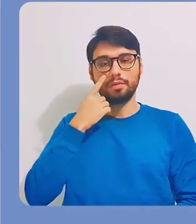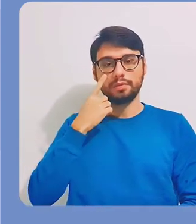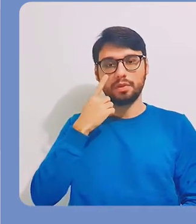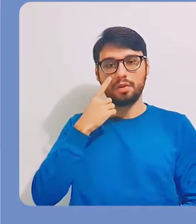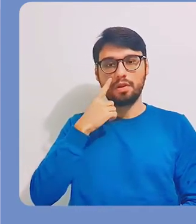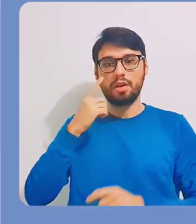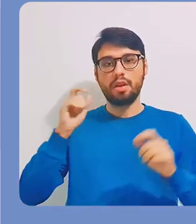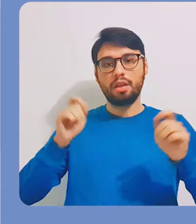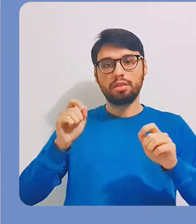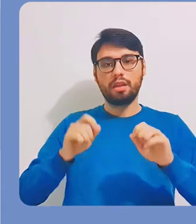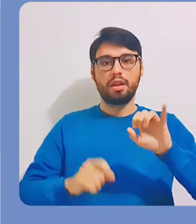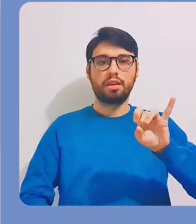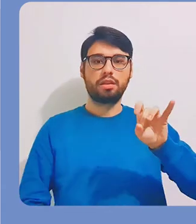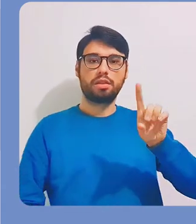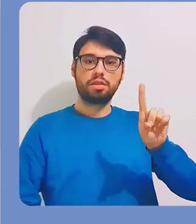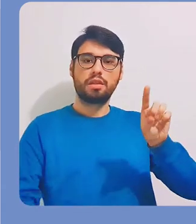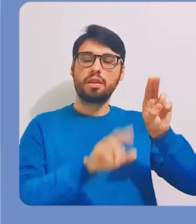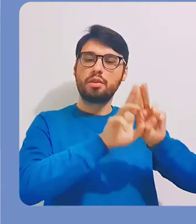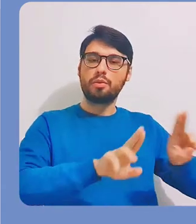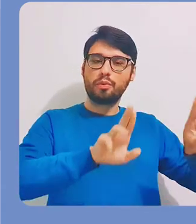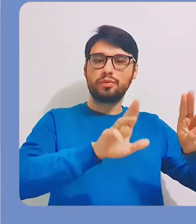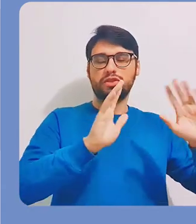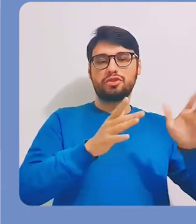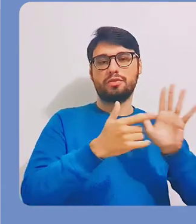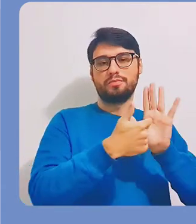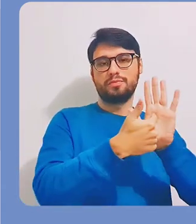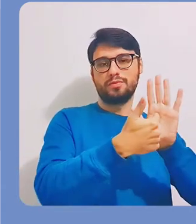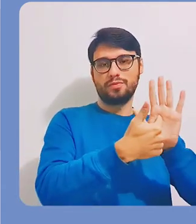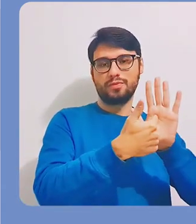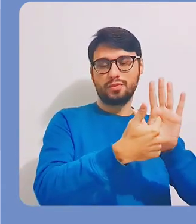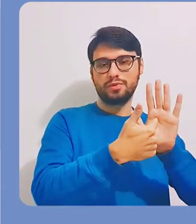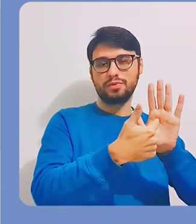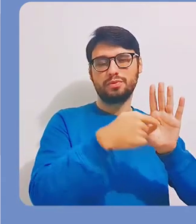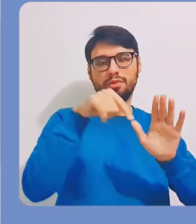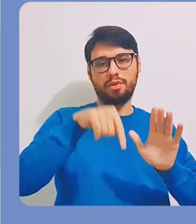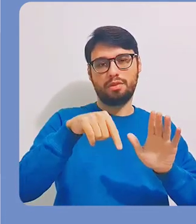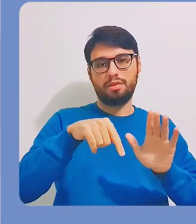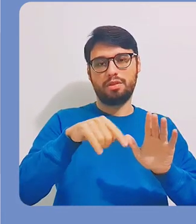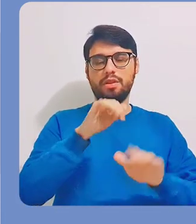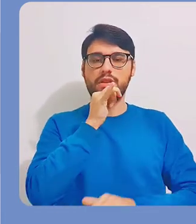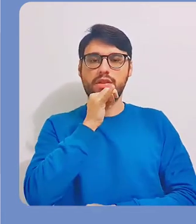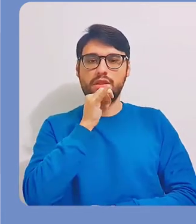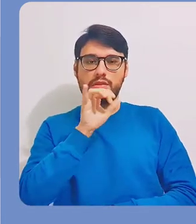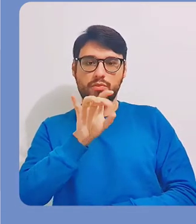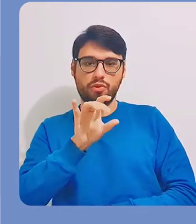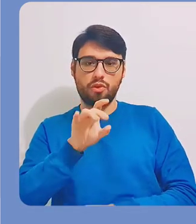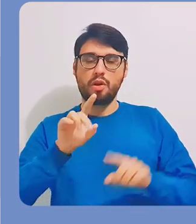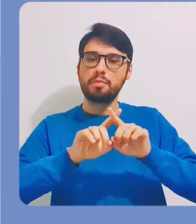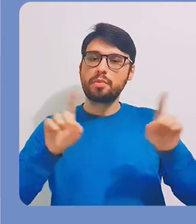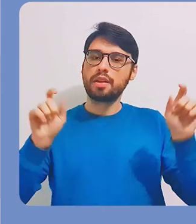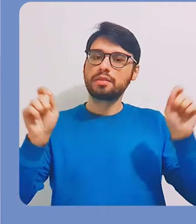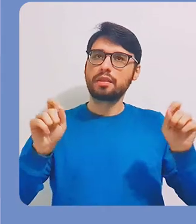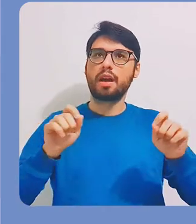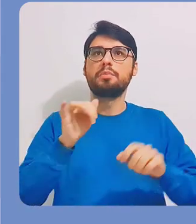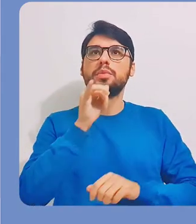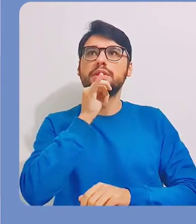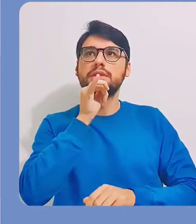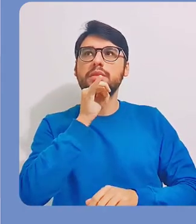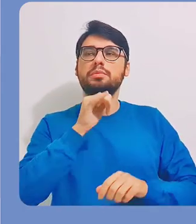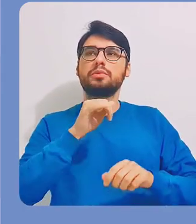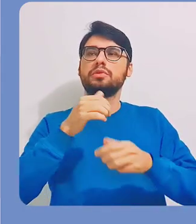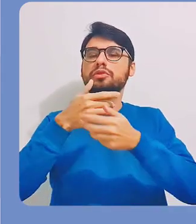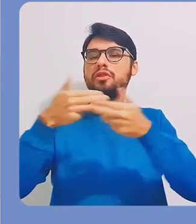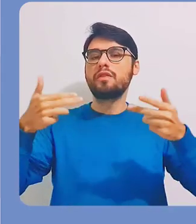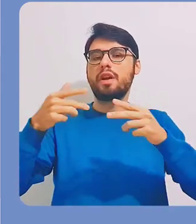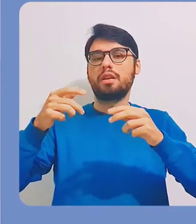está vinculada ao meu ID UFSC, né? Então evite alterar esse endereço de e-mail. E a gente pode configurar